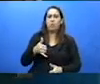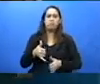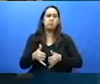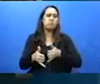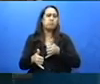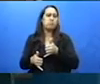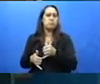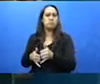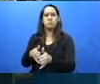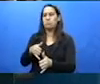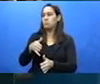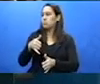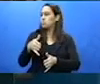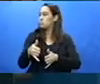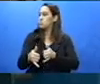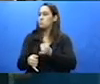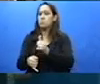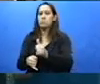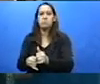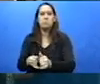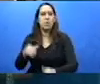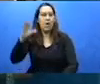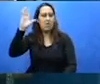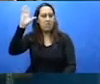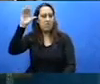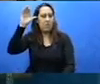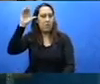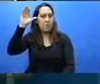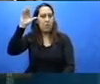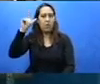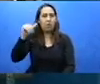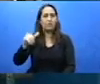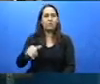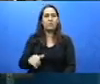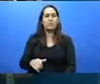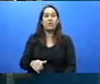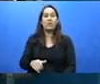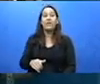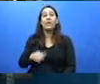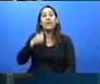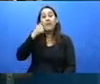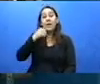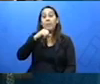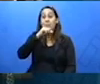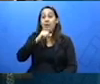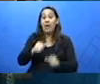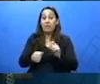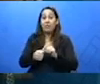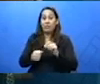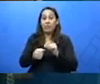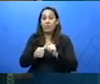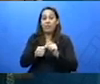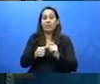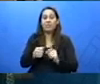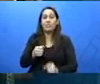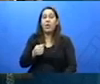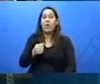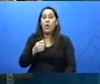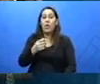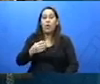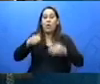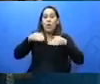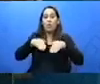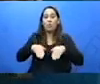e dançar igual ela, vestir, era a Vanderleia. E a mãe dela, fez um vestido vazado